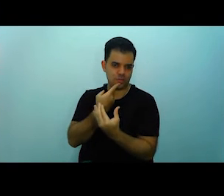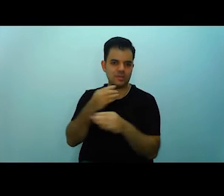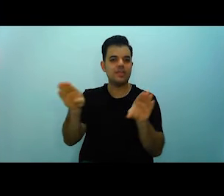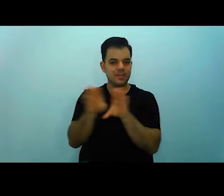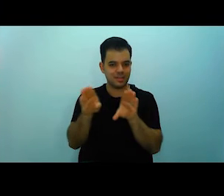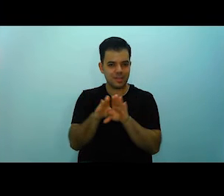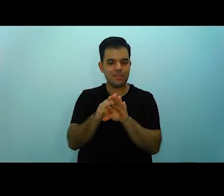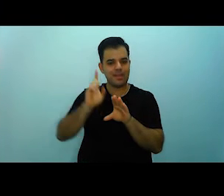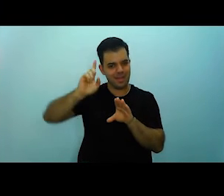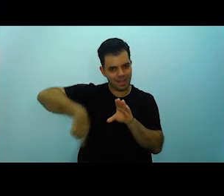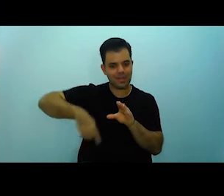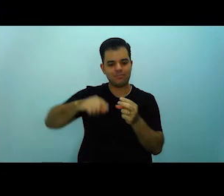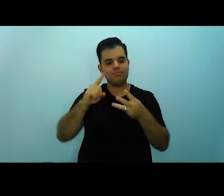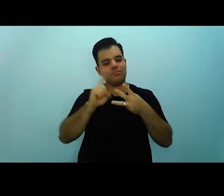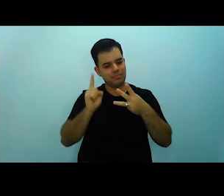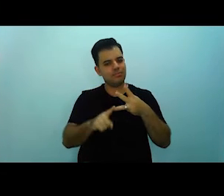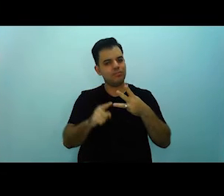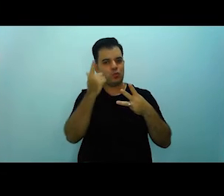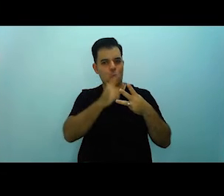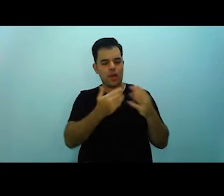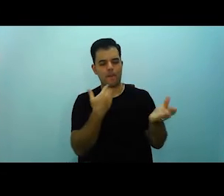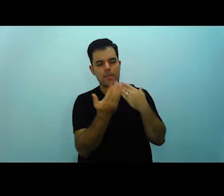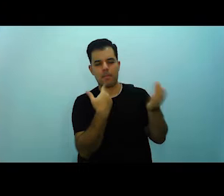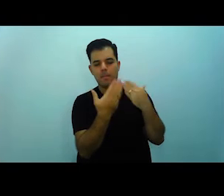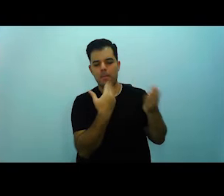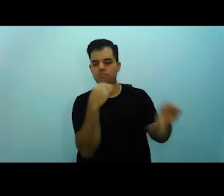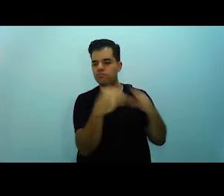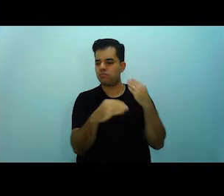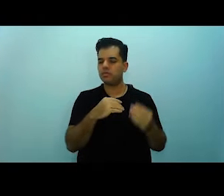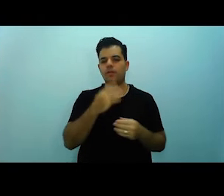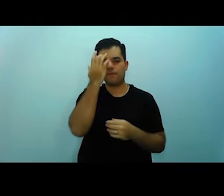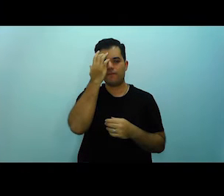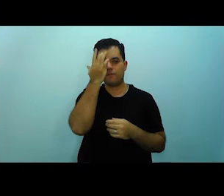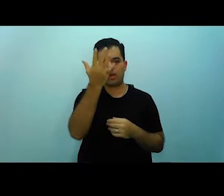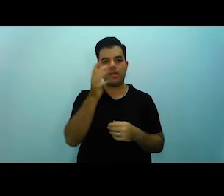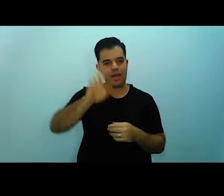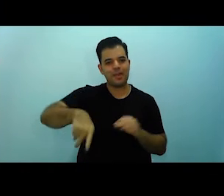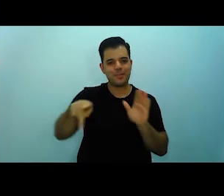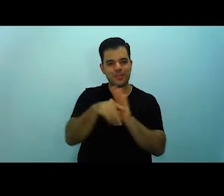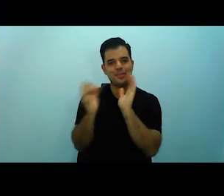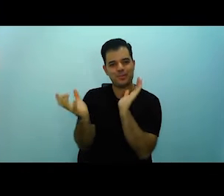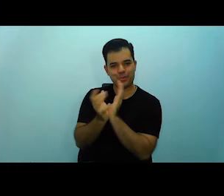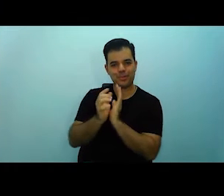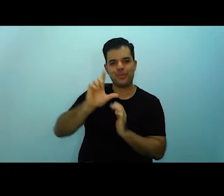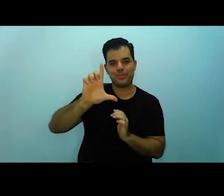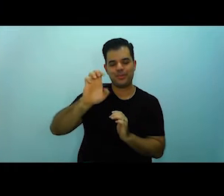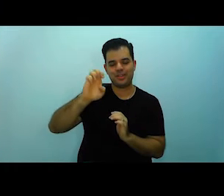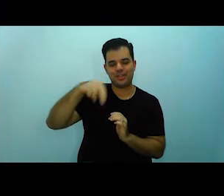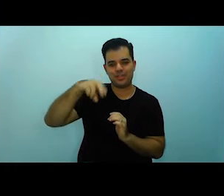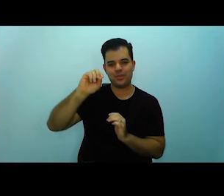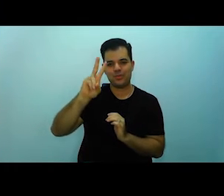passa por essa língua. Então é nesse contexto, né, que a Lenovo e o César